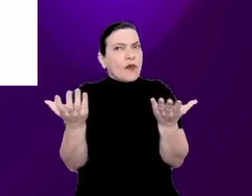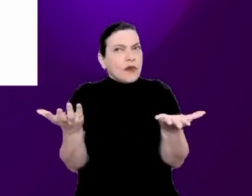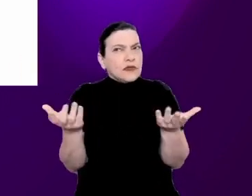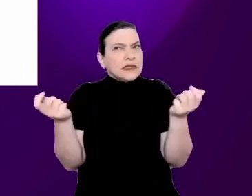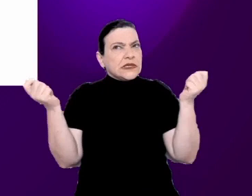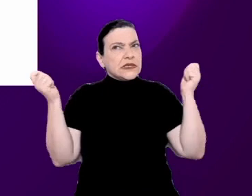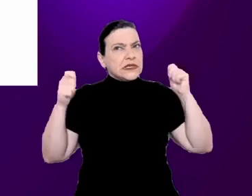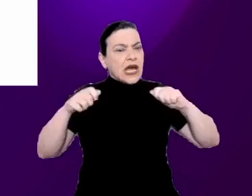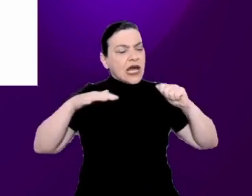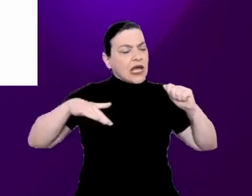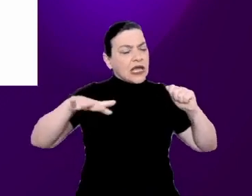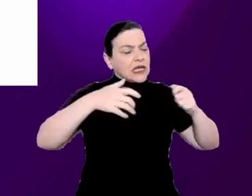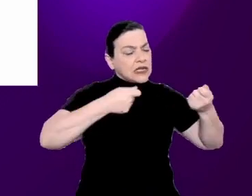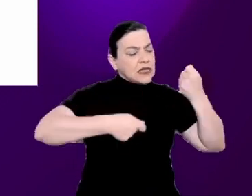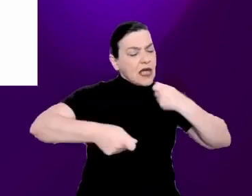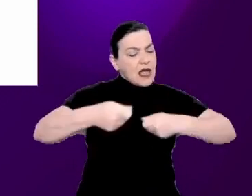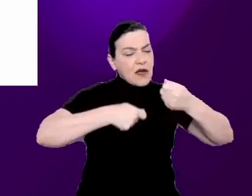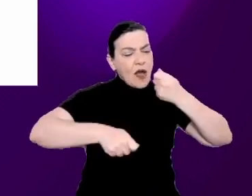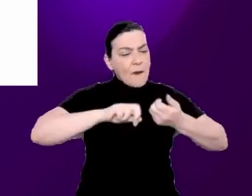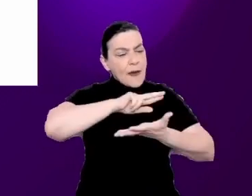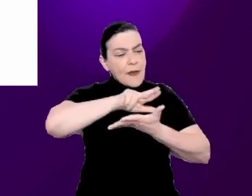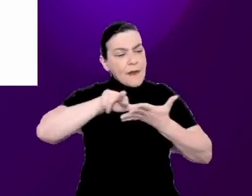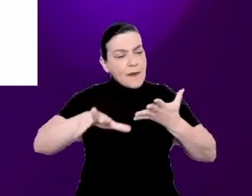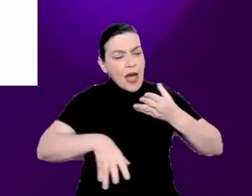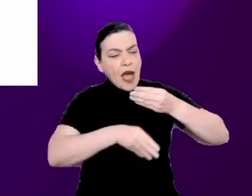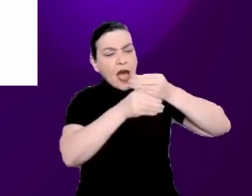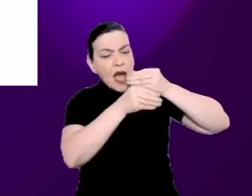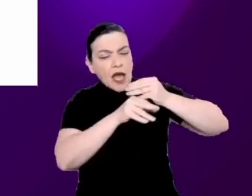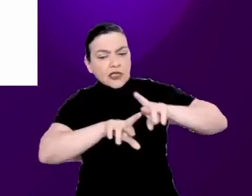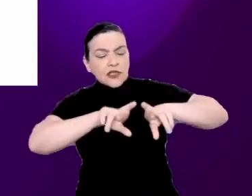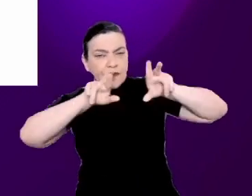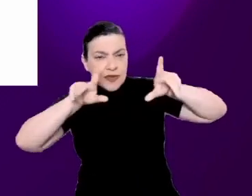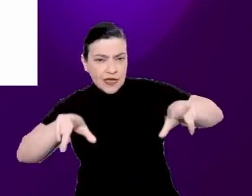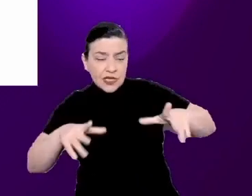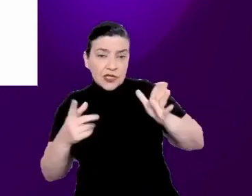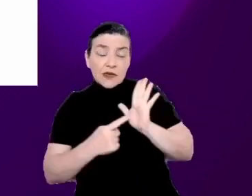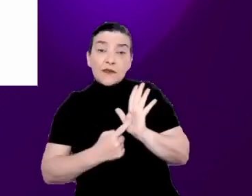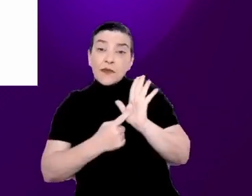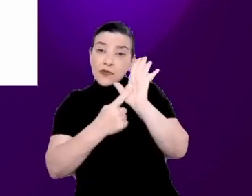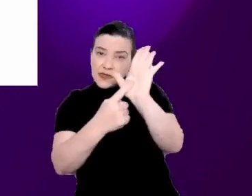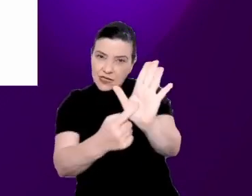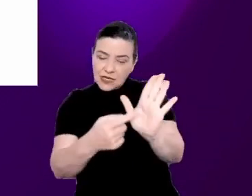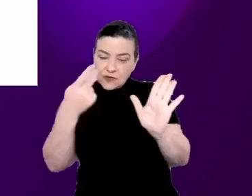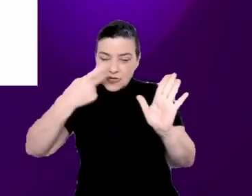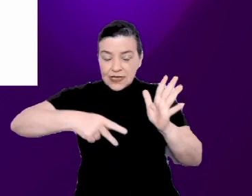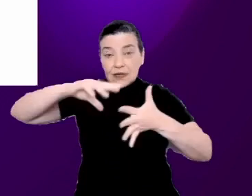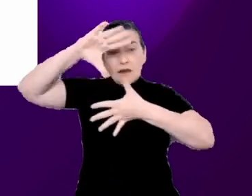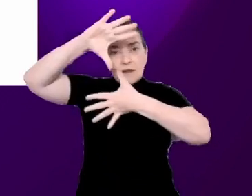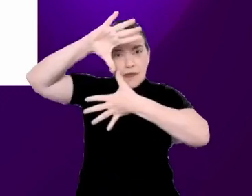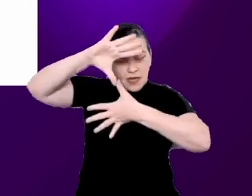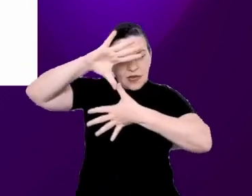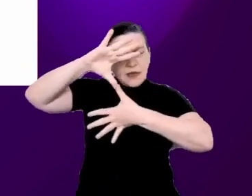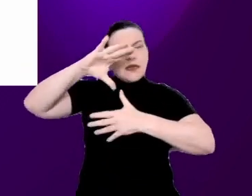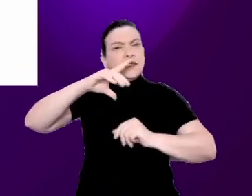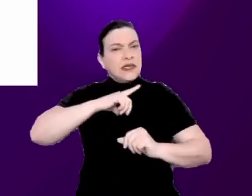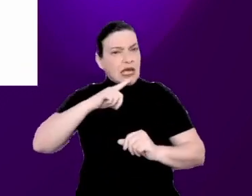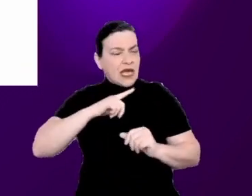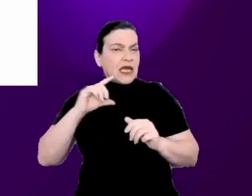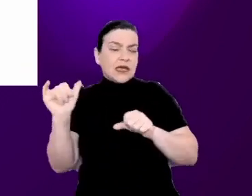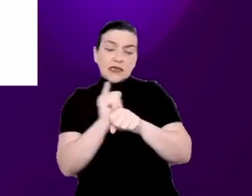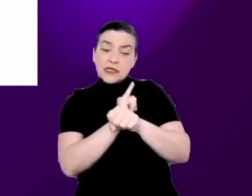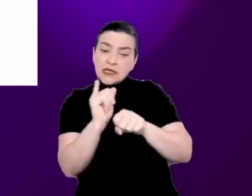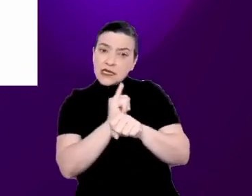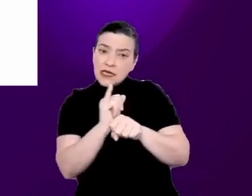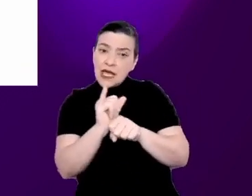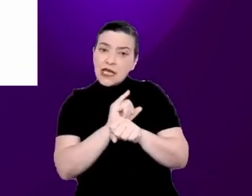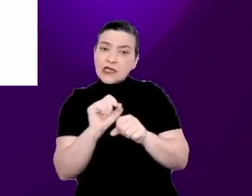diferentes no nosso negócio. Então, começando a ilustrar as iniciativas que a gente desenvolveu no Américas, uma vez que temos, né, a estratégia dos